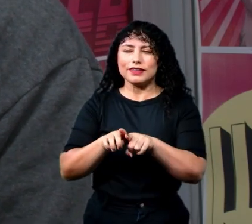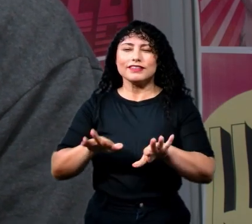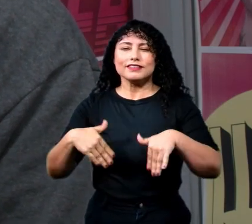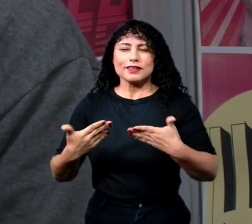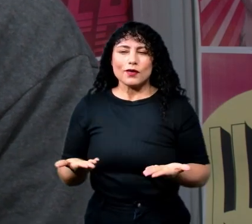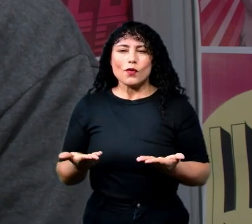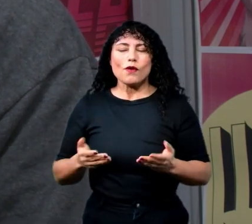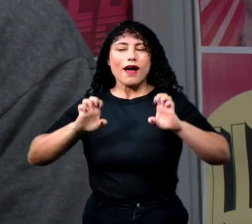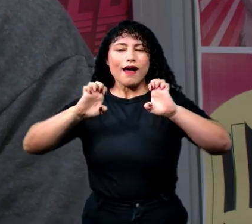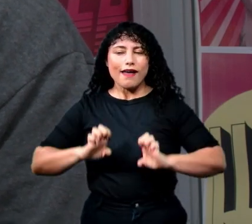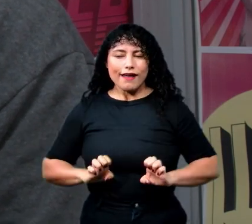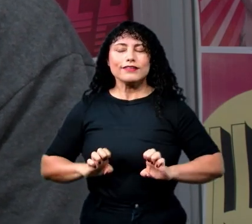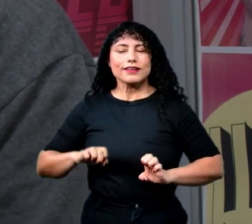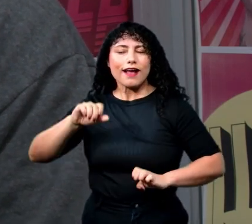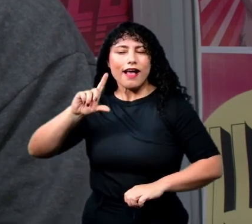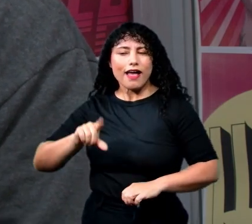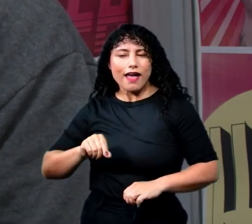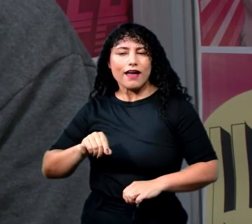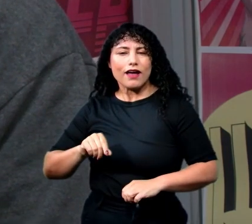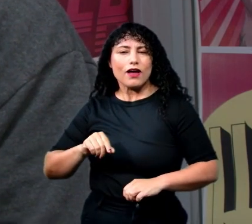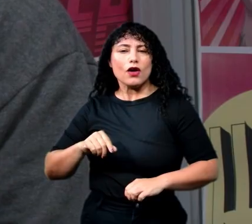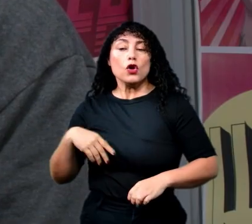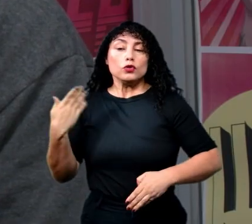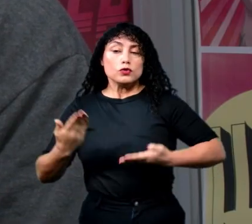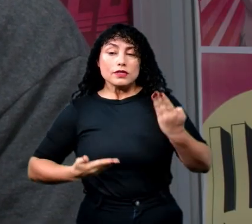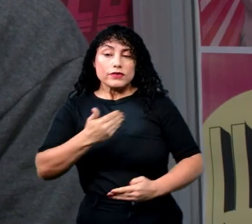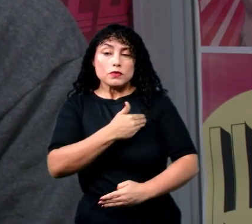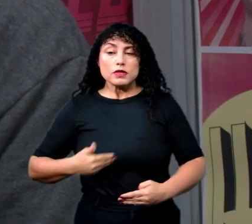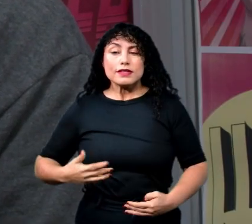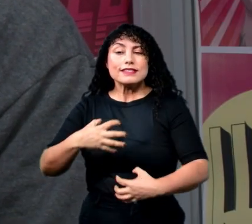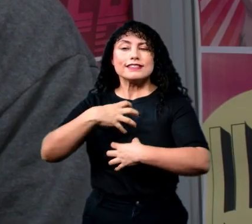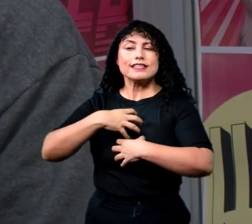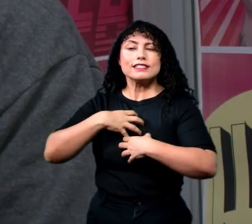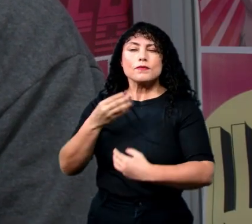Então, a ética vem no serviço público nesse sentido, de tentar